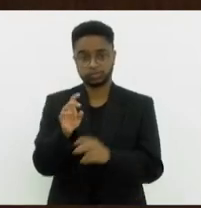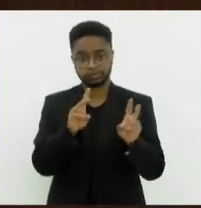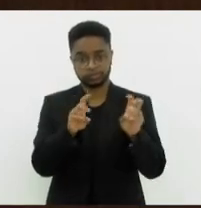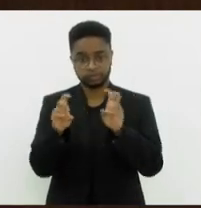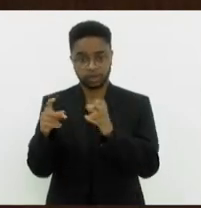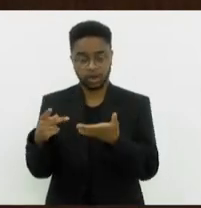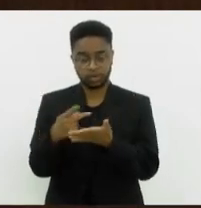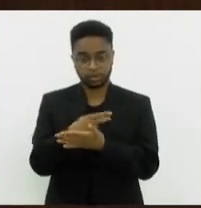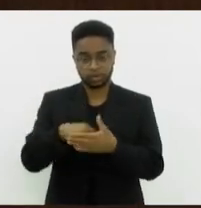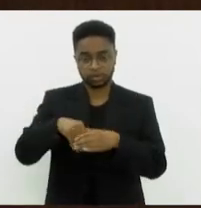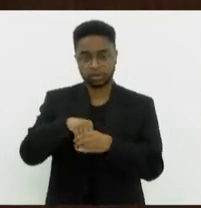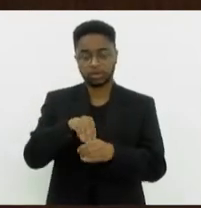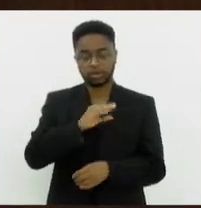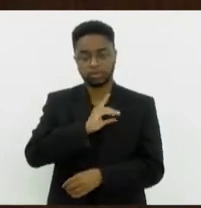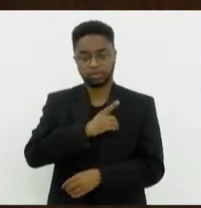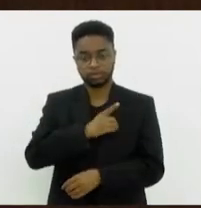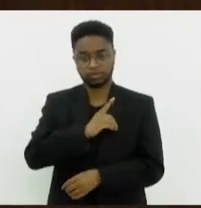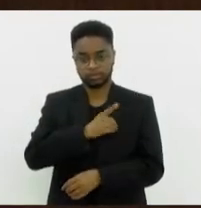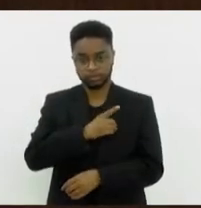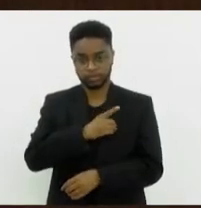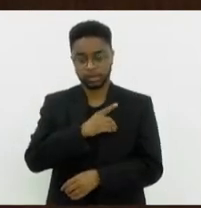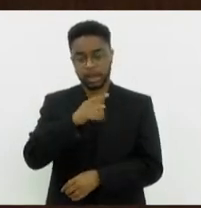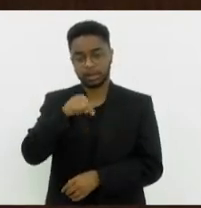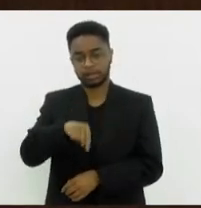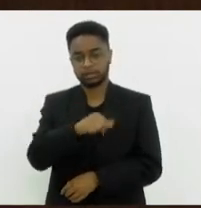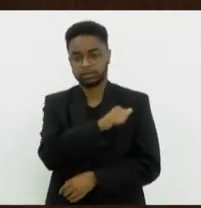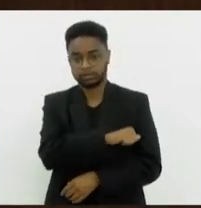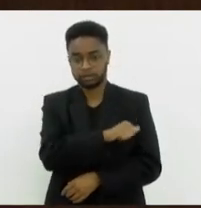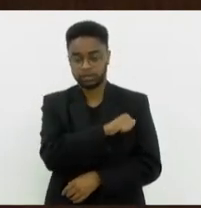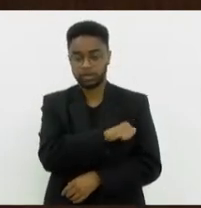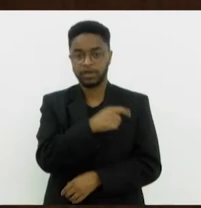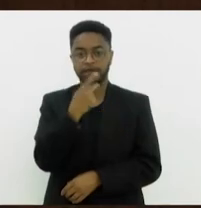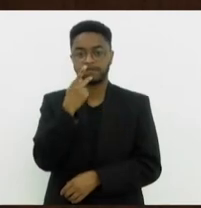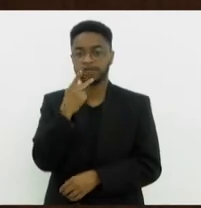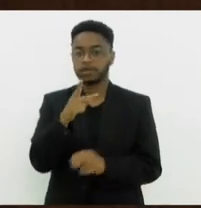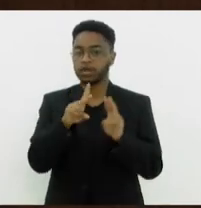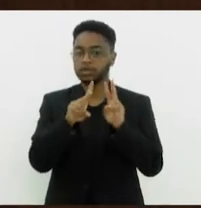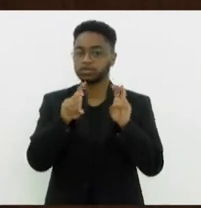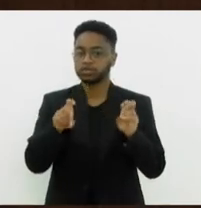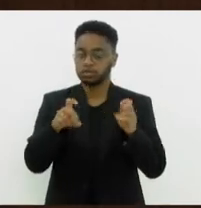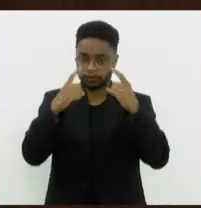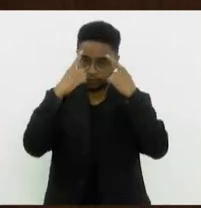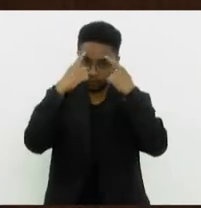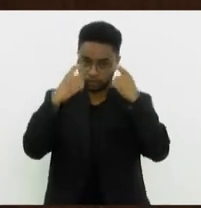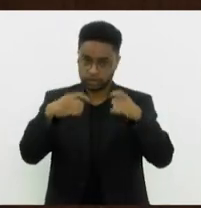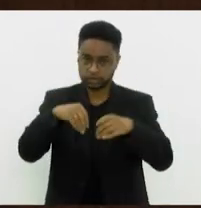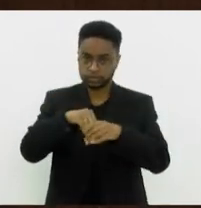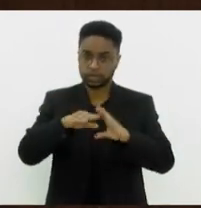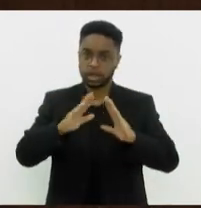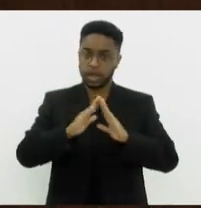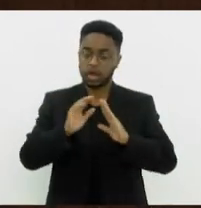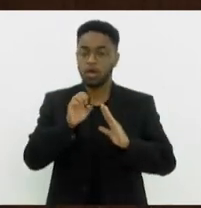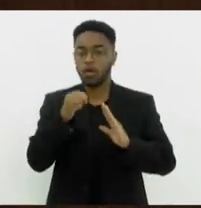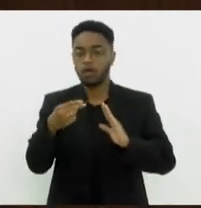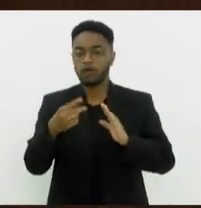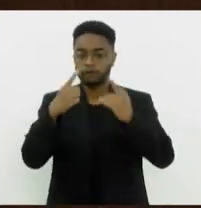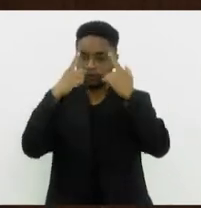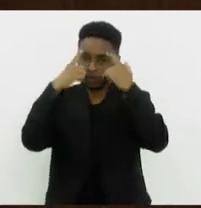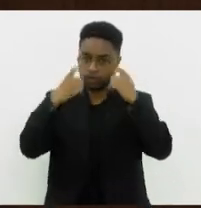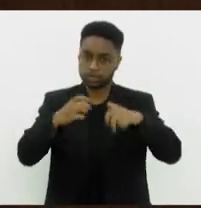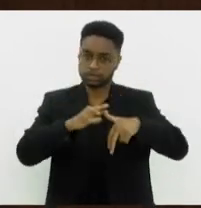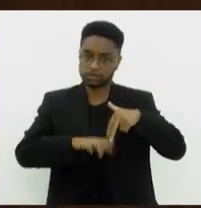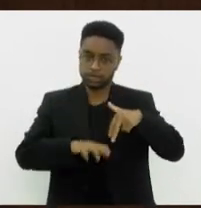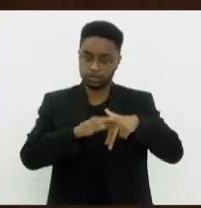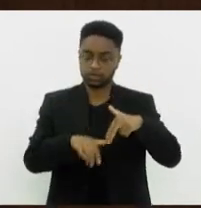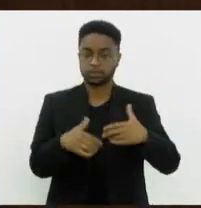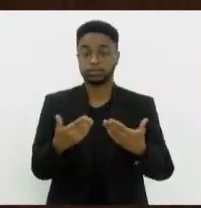nas delegacias de polícia do Estado do Rio de Janeiro se referem à violência doméstica ou violência de gênero.